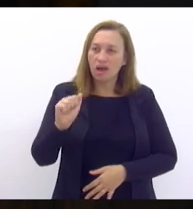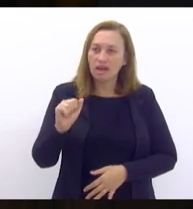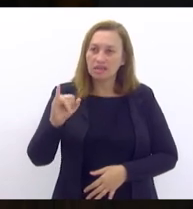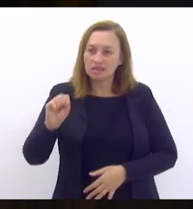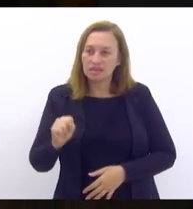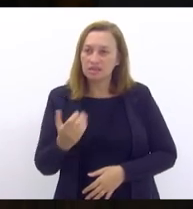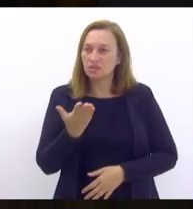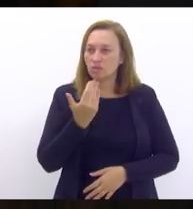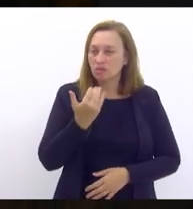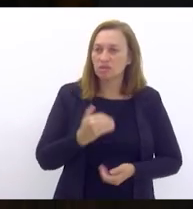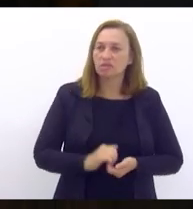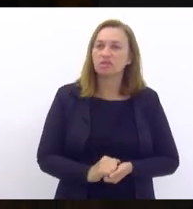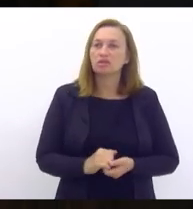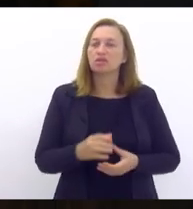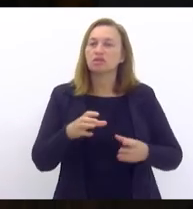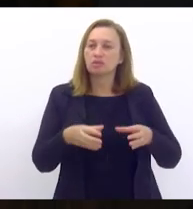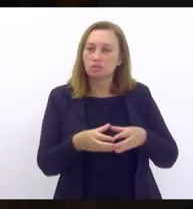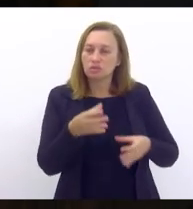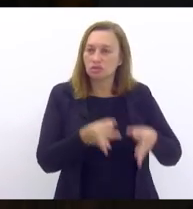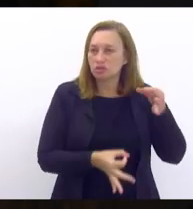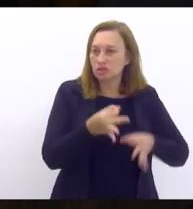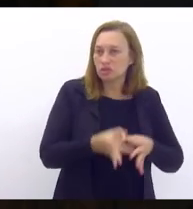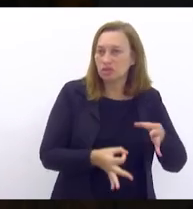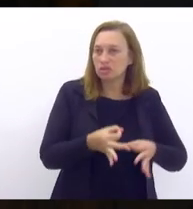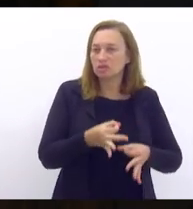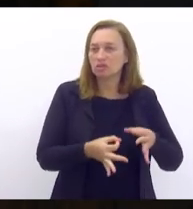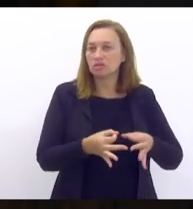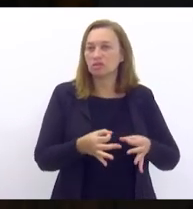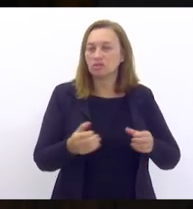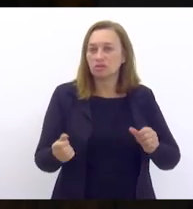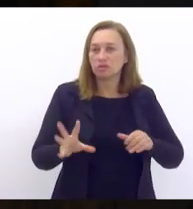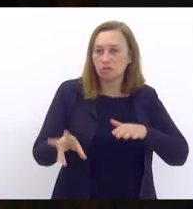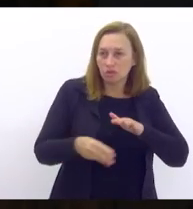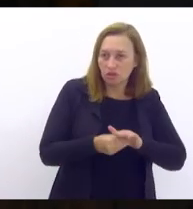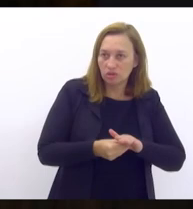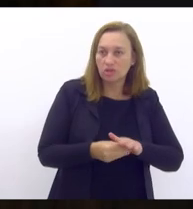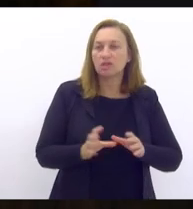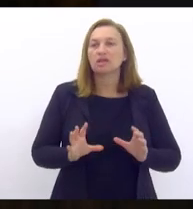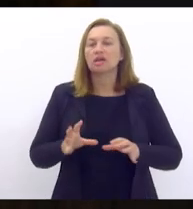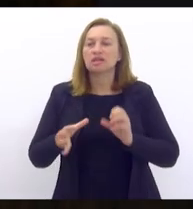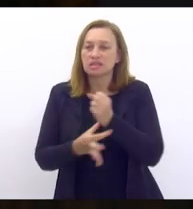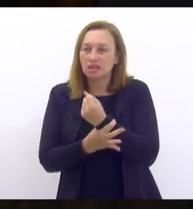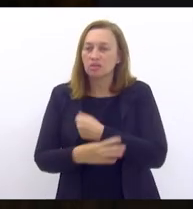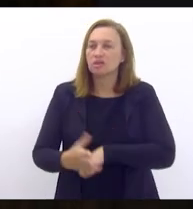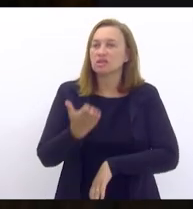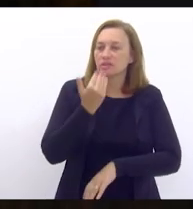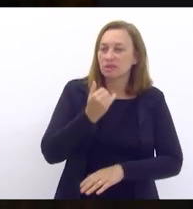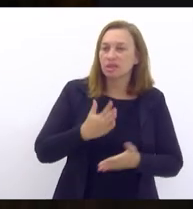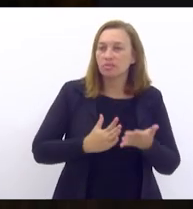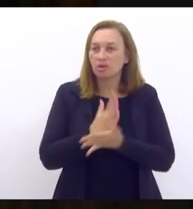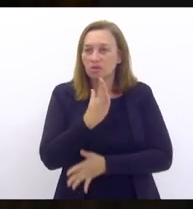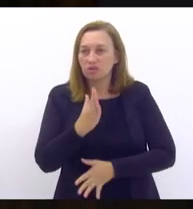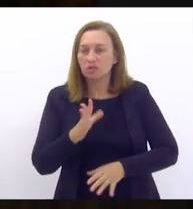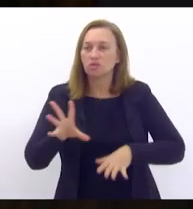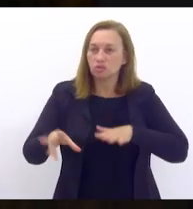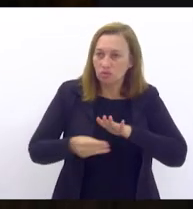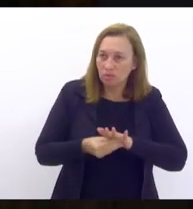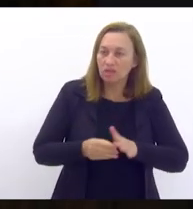comissões, pareceres das comissões de Constituição e Justiça pela constitucionalidade, com emendas. Segurança Alimentar, favorável, com